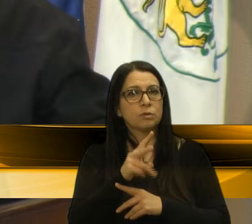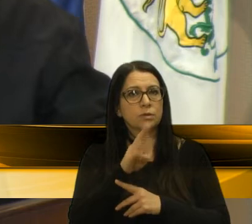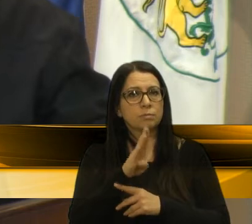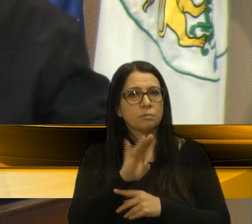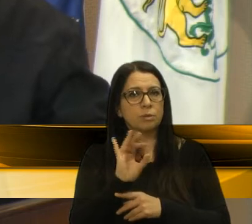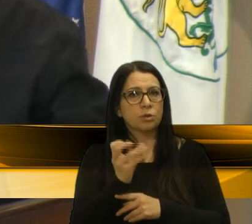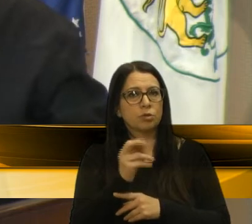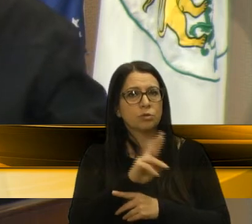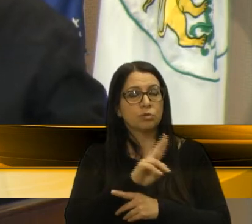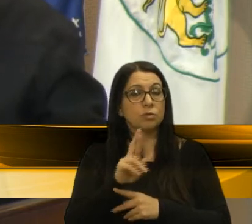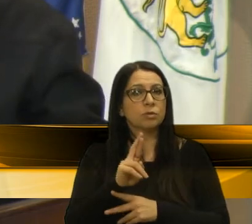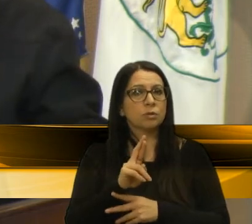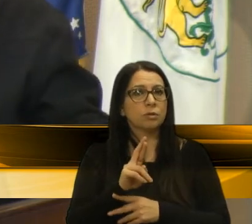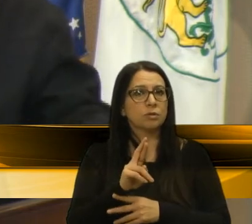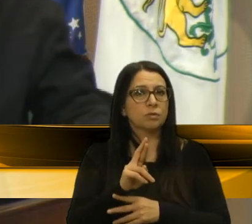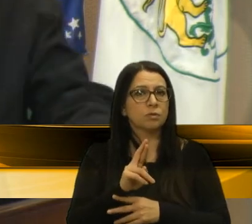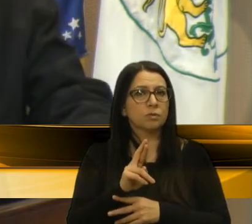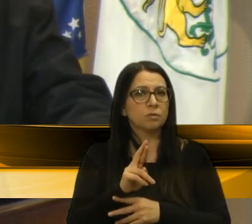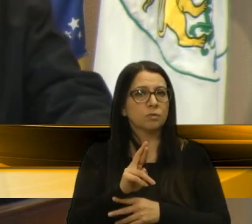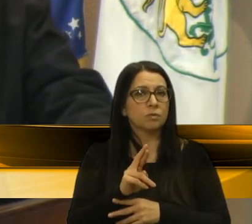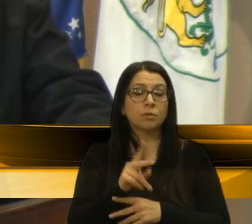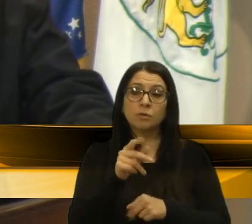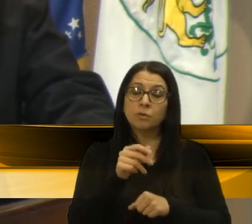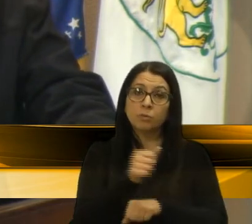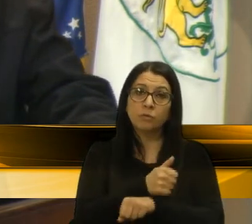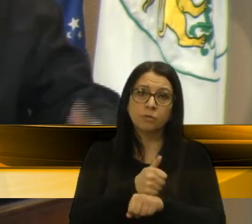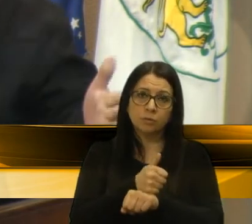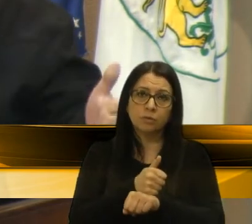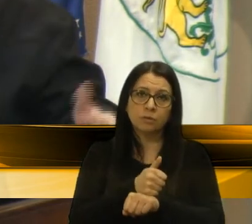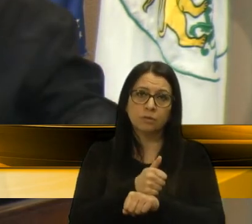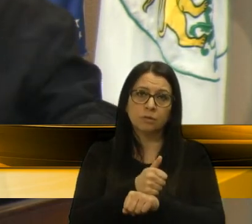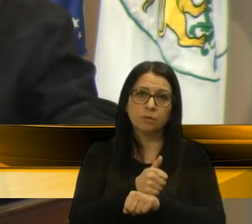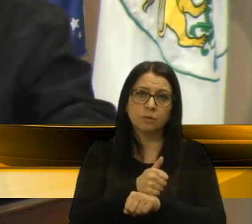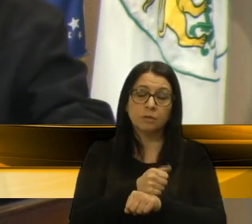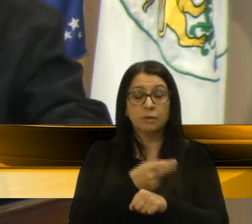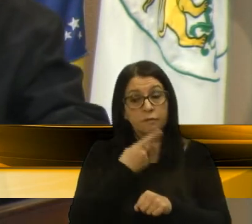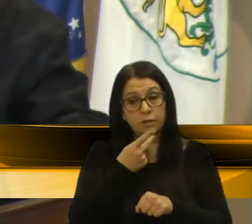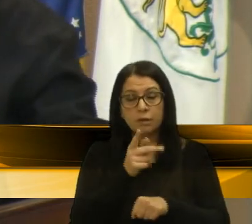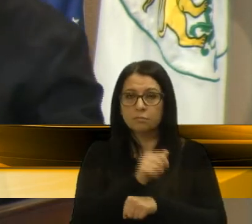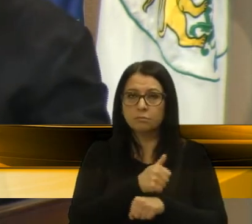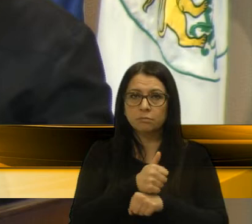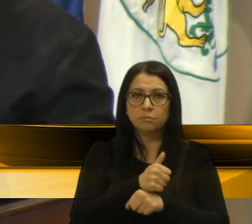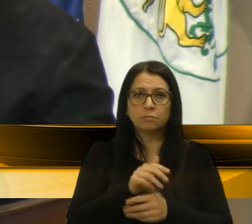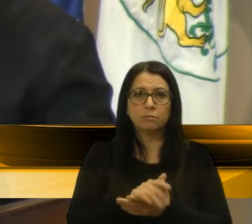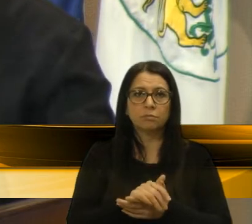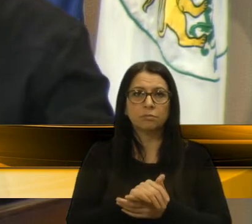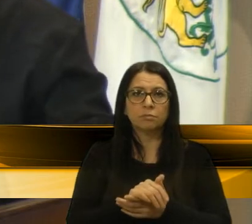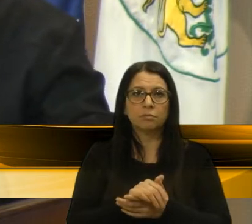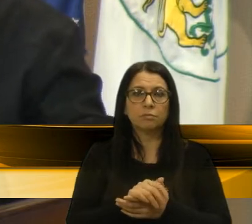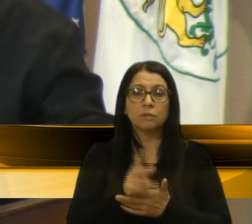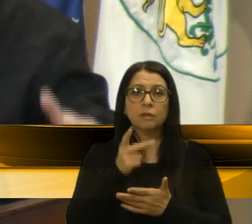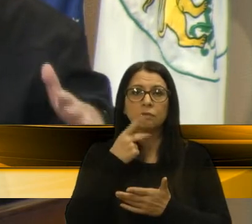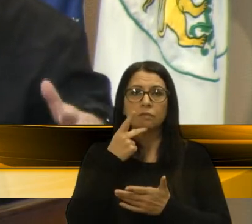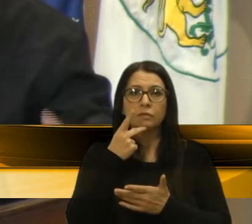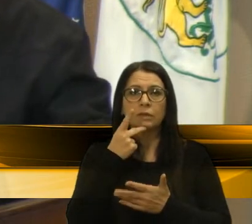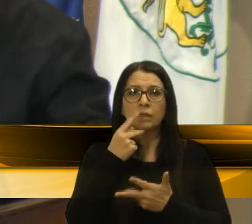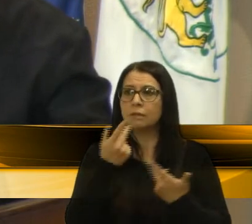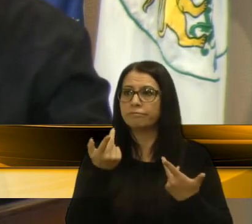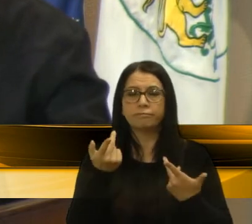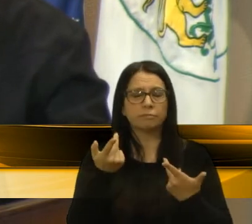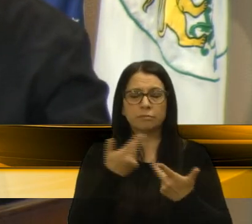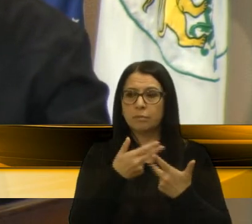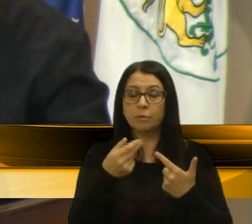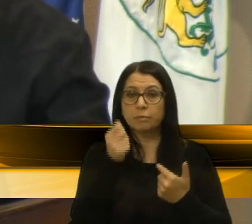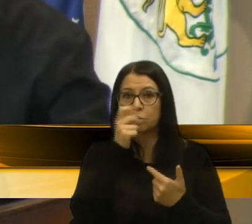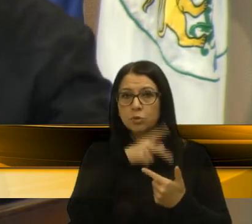bilhões de reais, uma profissional, que se diz profissional, e diz um disparate tão